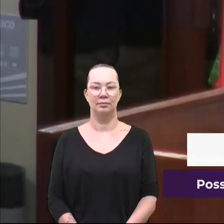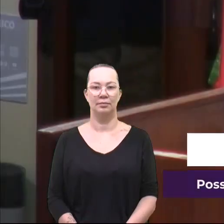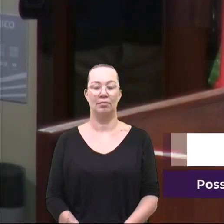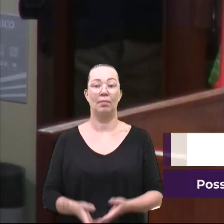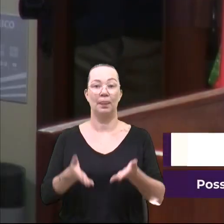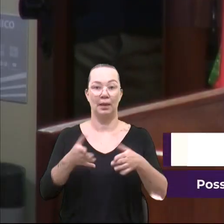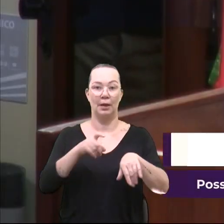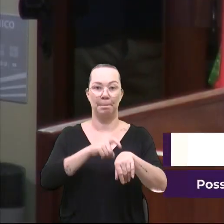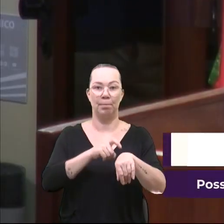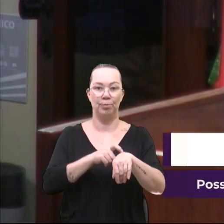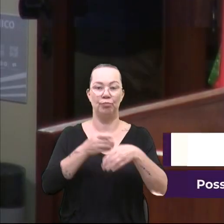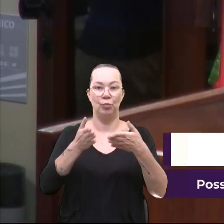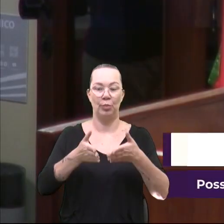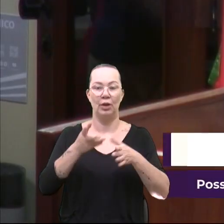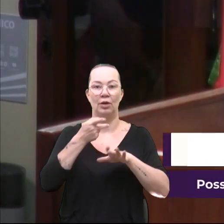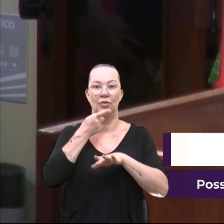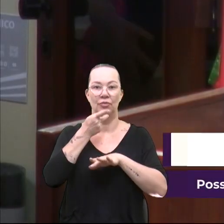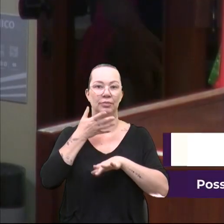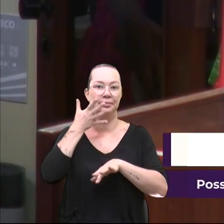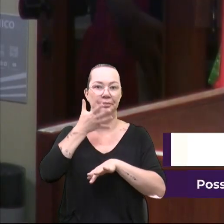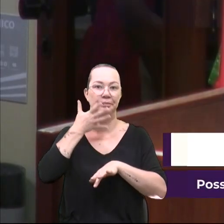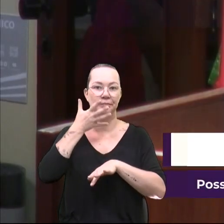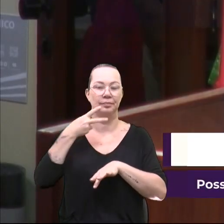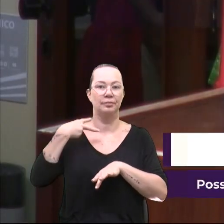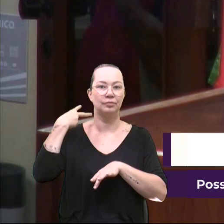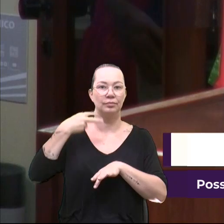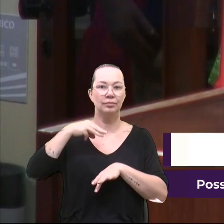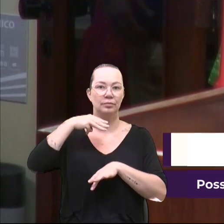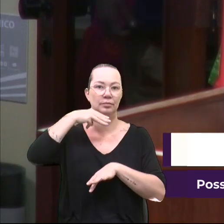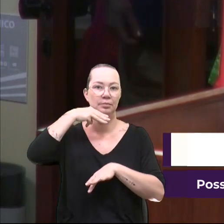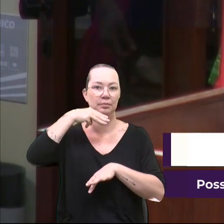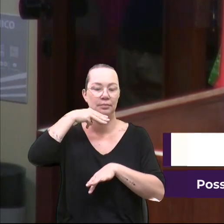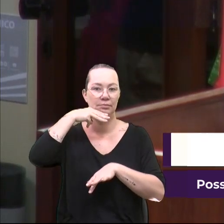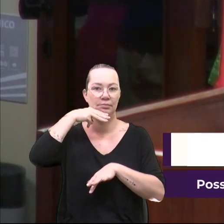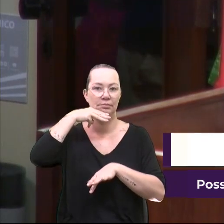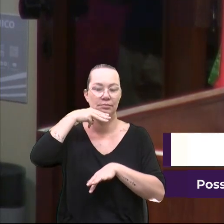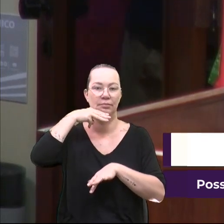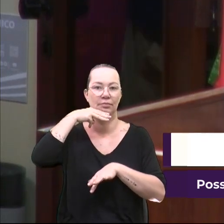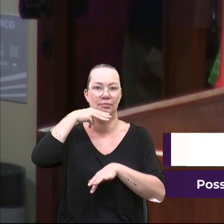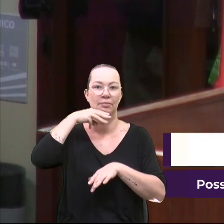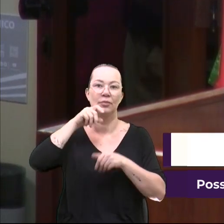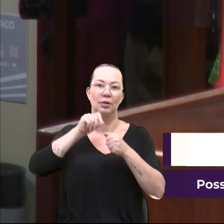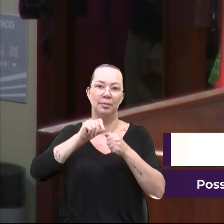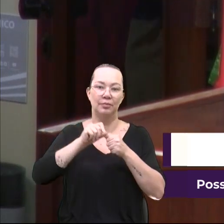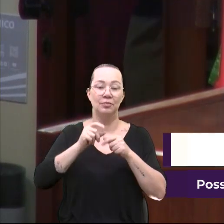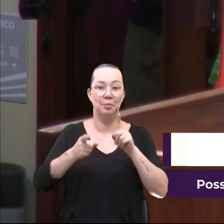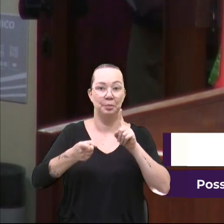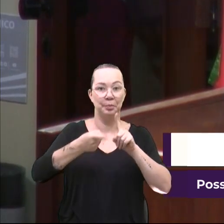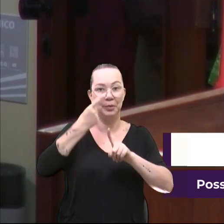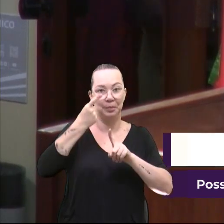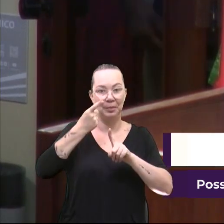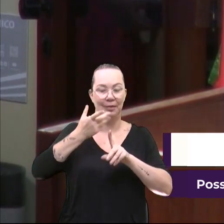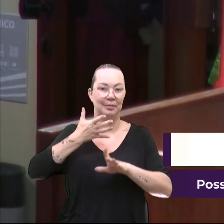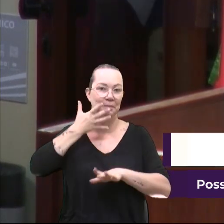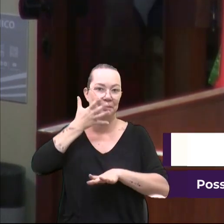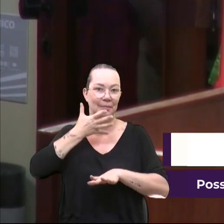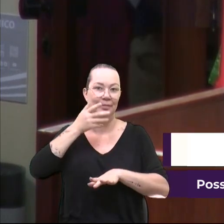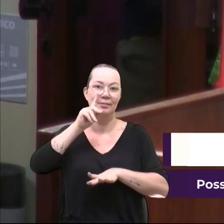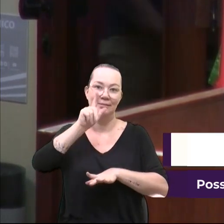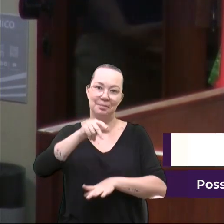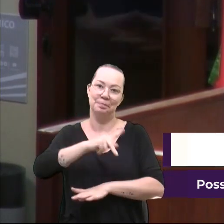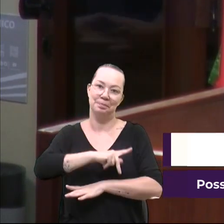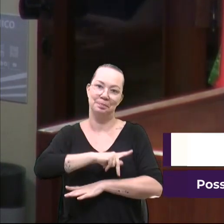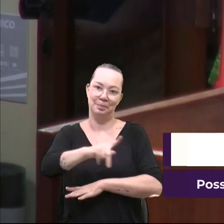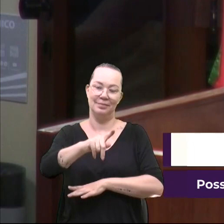Neste momento, passamos a palavra para a vereadora Marisol Santos, para que faça seu primeiro pronunciamento como